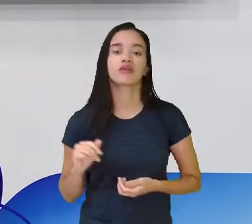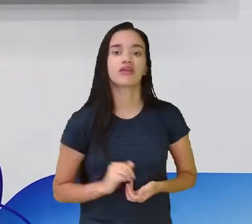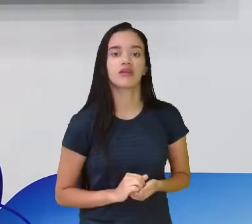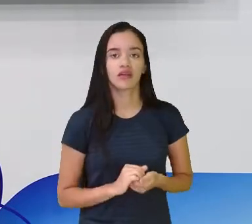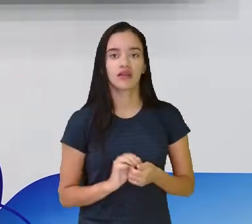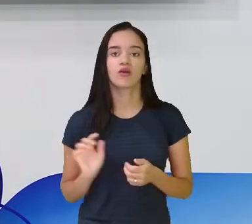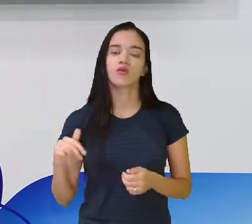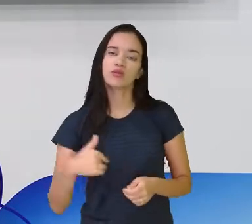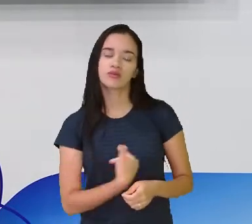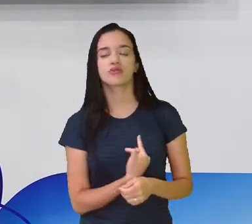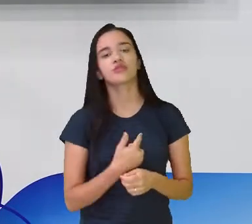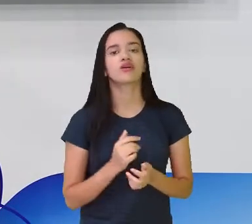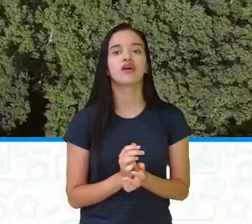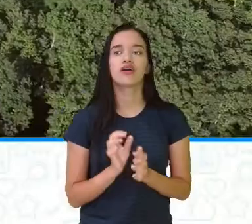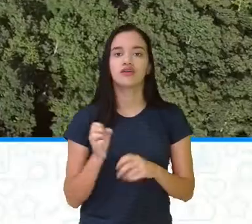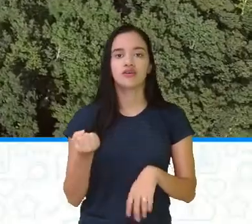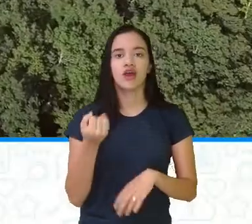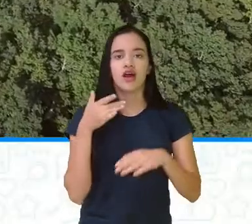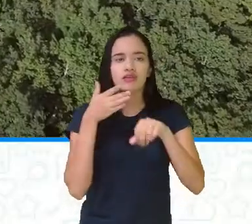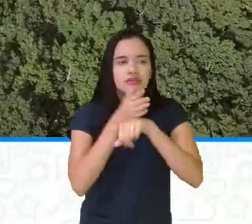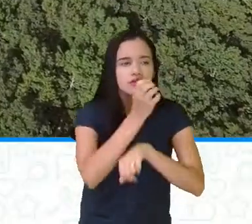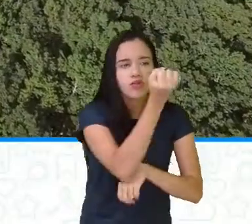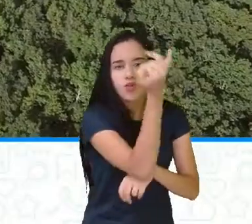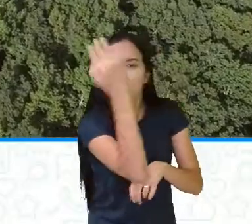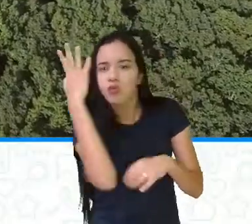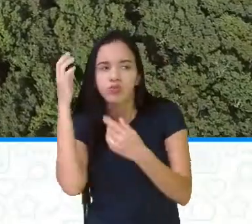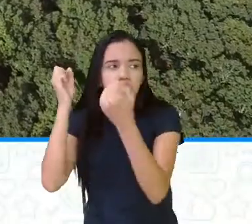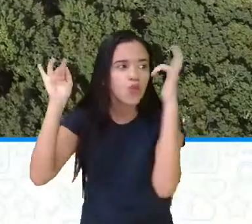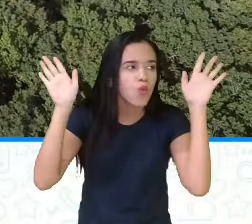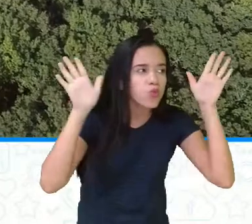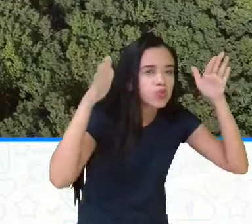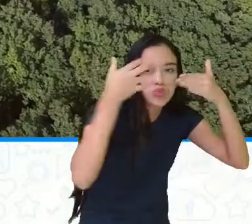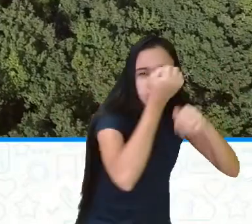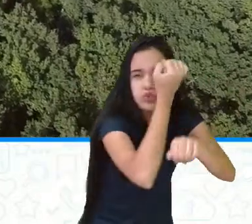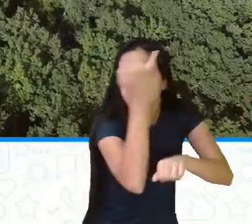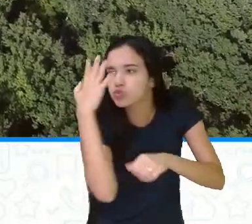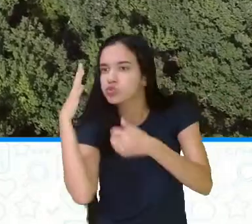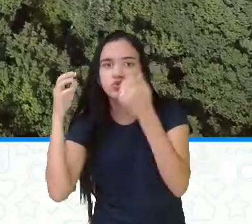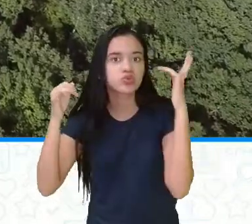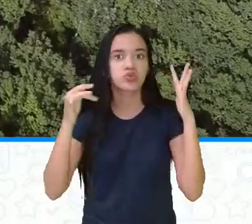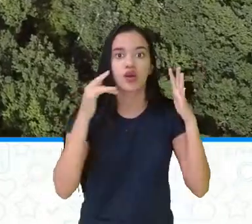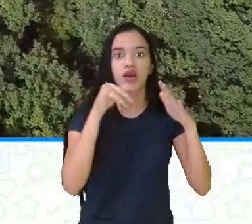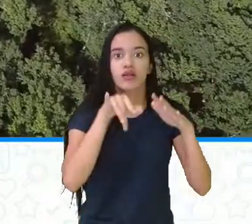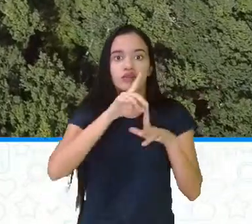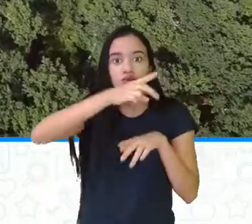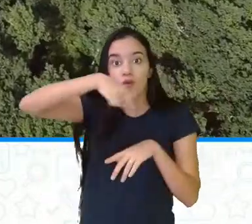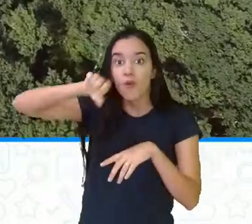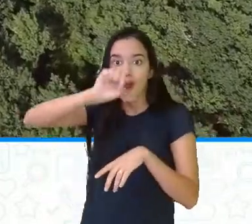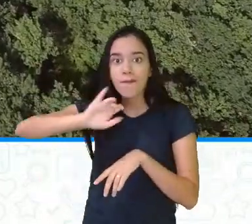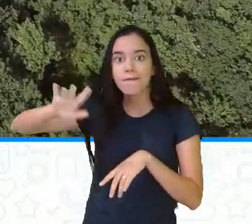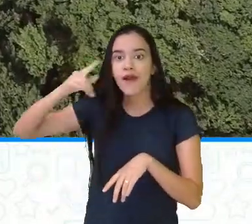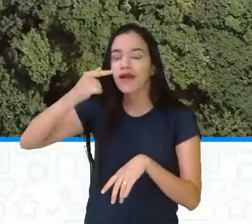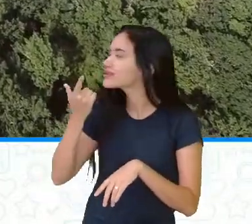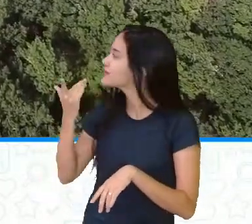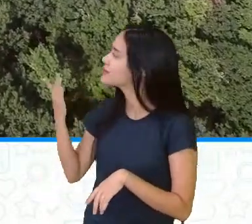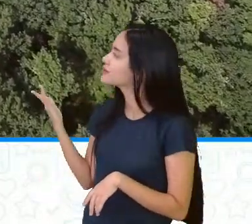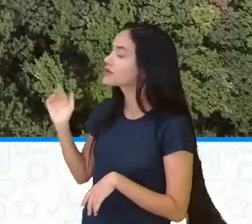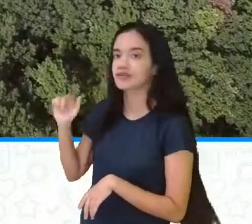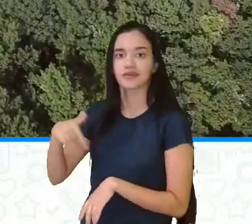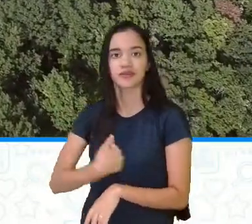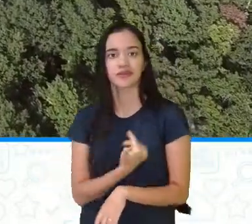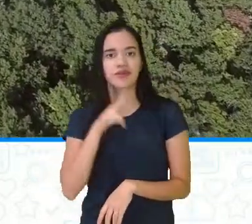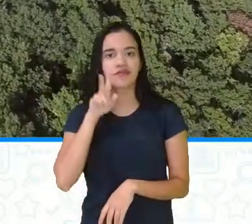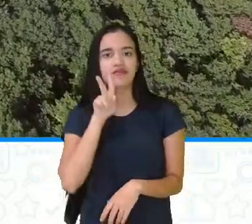gente entra numa mata fechada, a gente vai numa floresta, vendo essas imagens que vocês estão aí observando, nós conseguimos